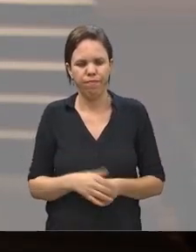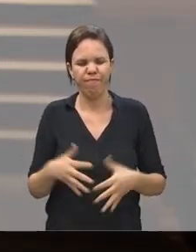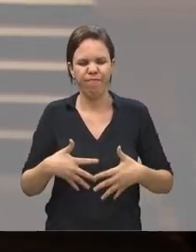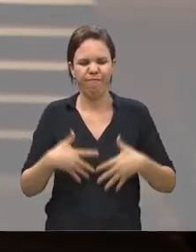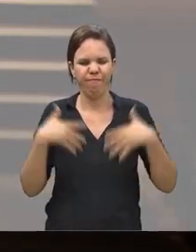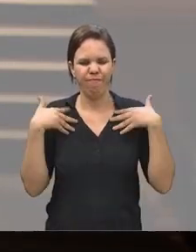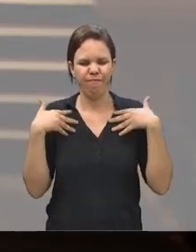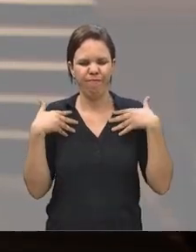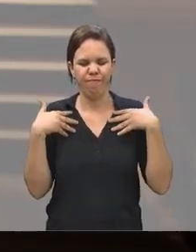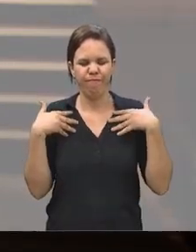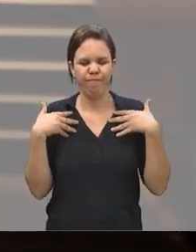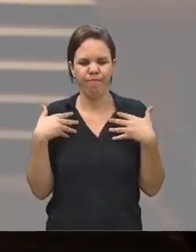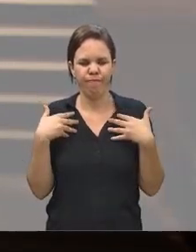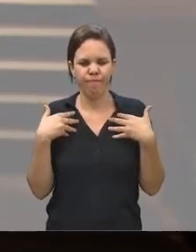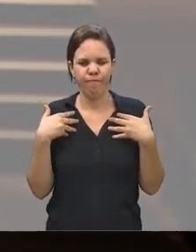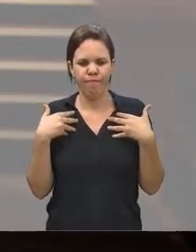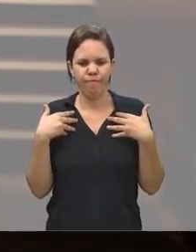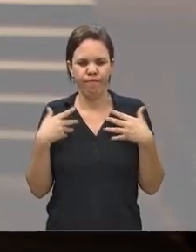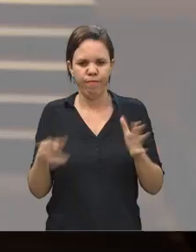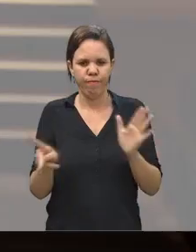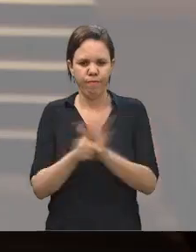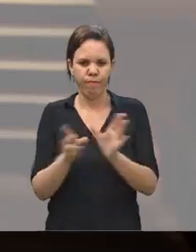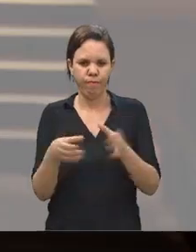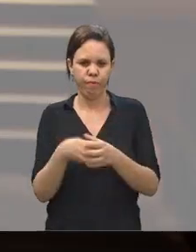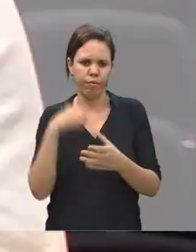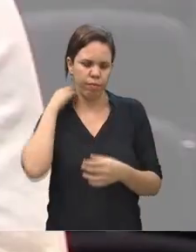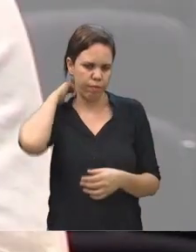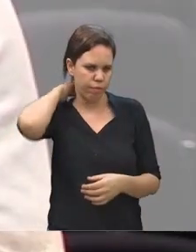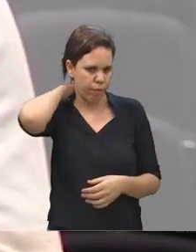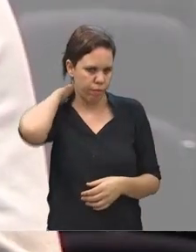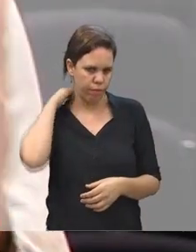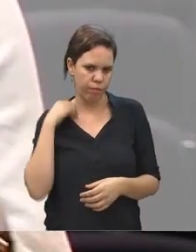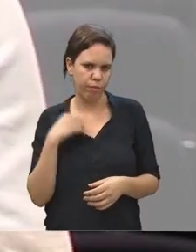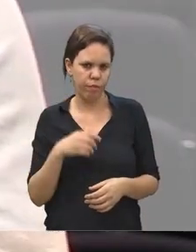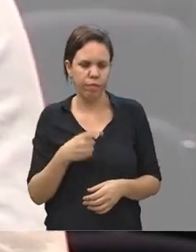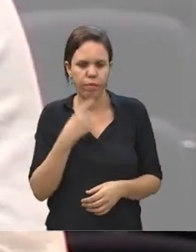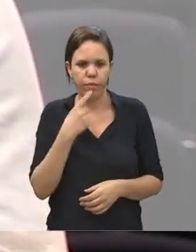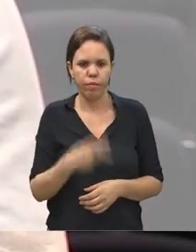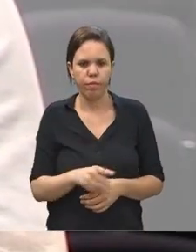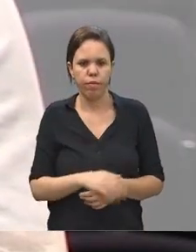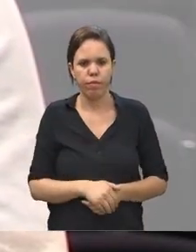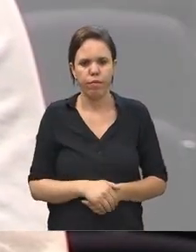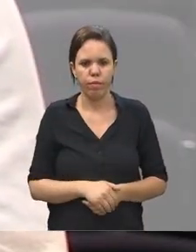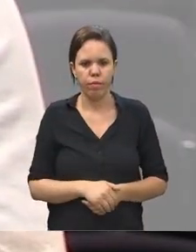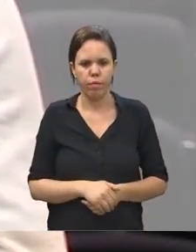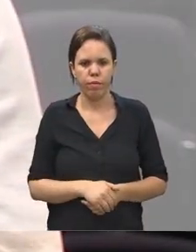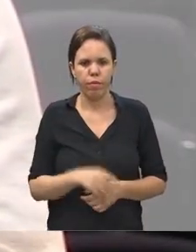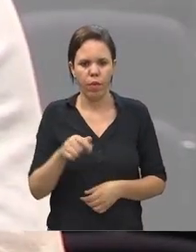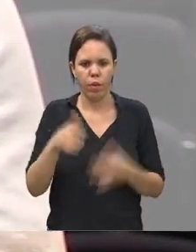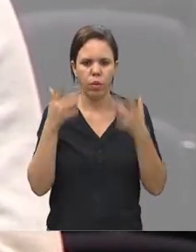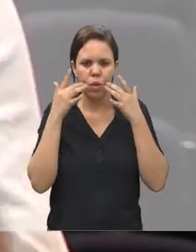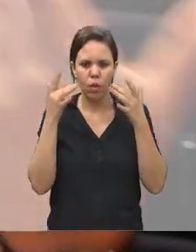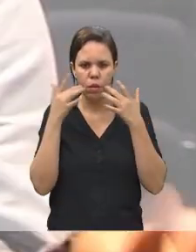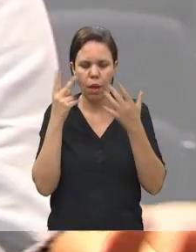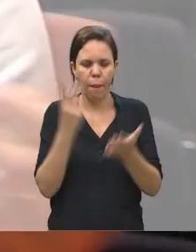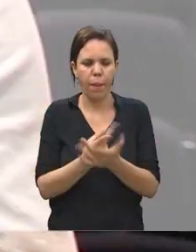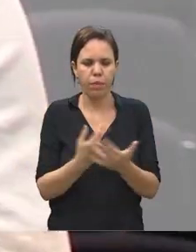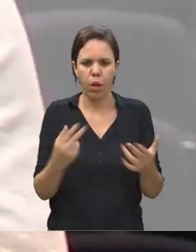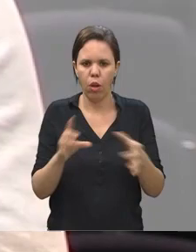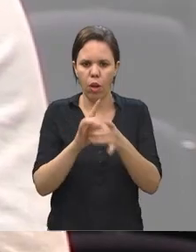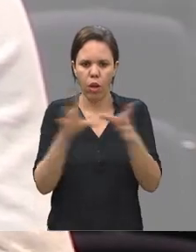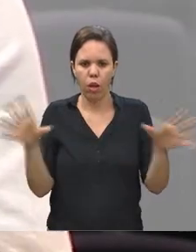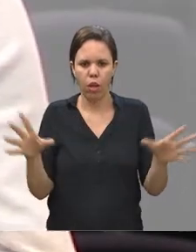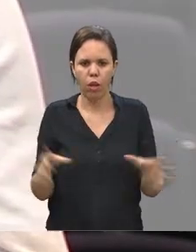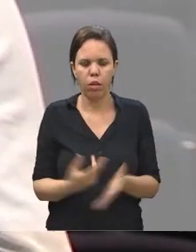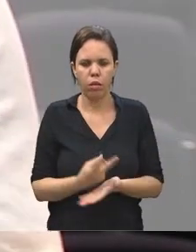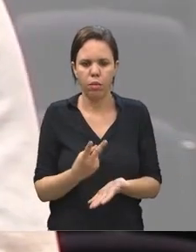E é um orgulho muito grande para mim ser da Sinfônica de Campinas. Não é o mesmo tocar aqui no teatro que tocar ao ar